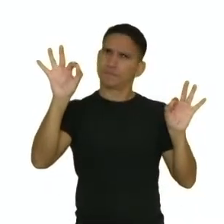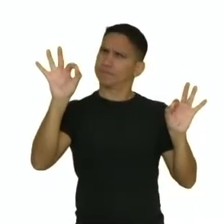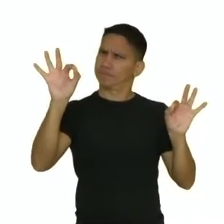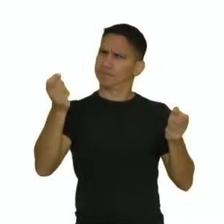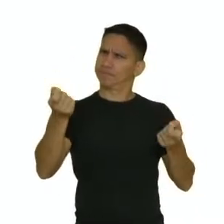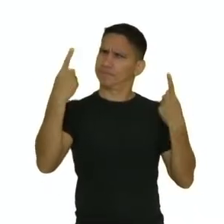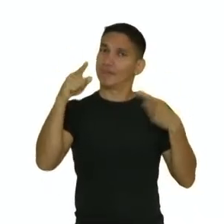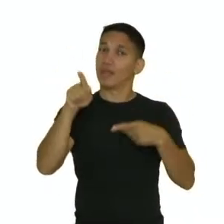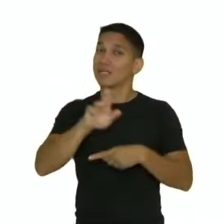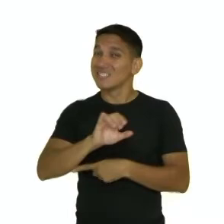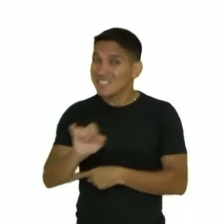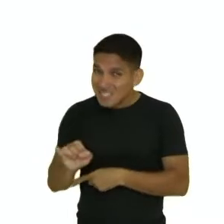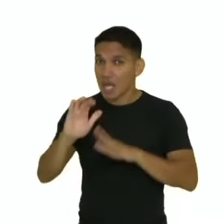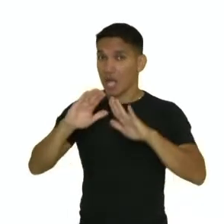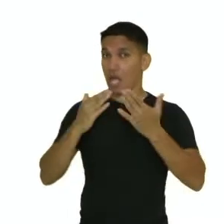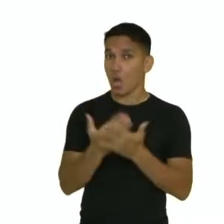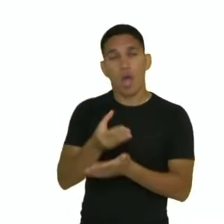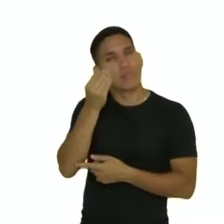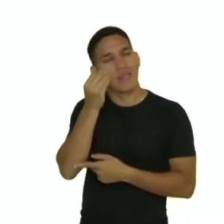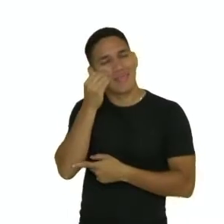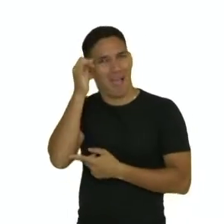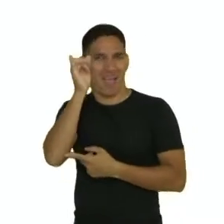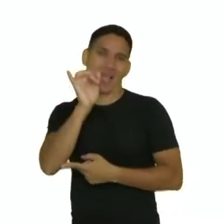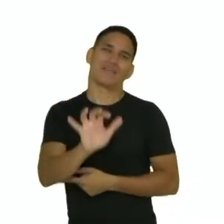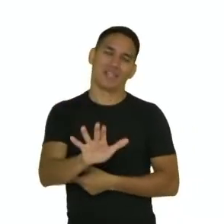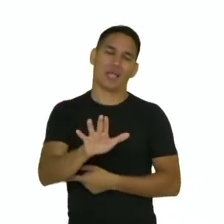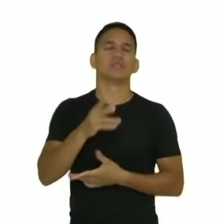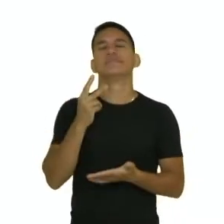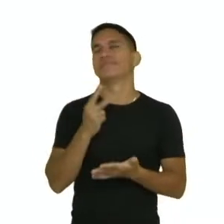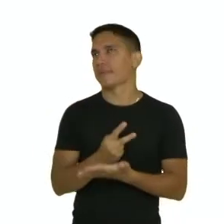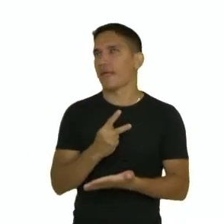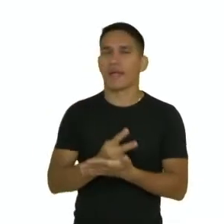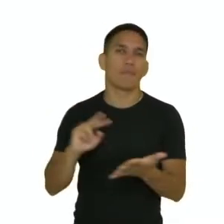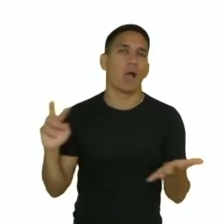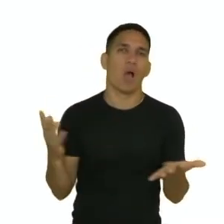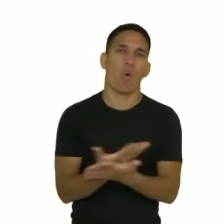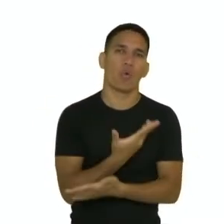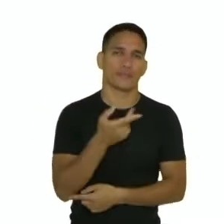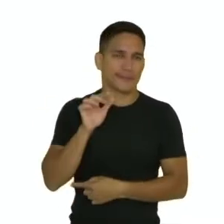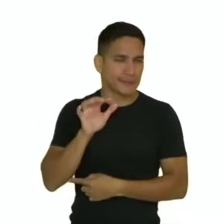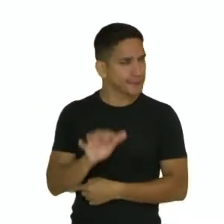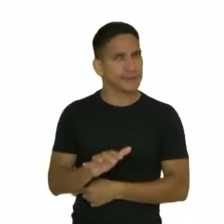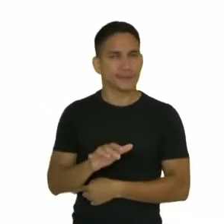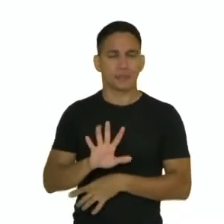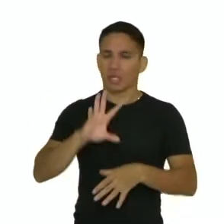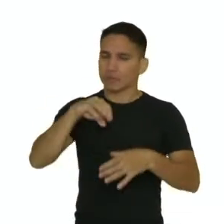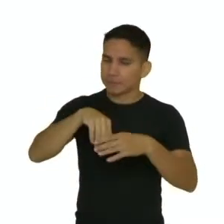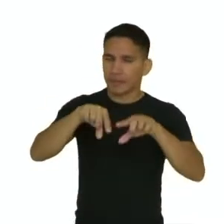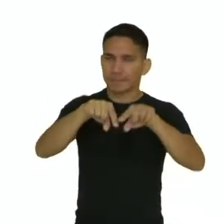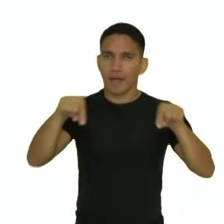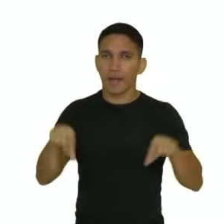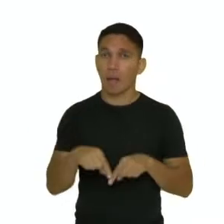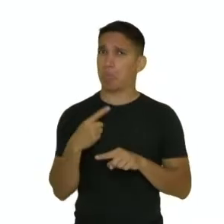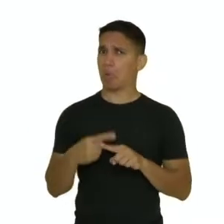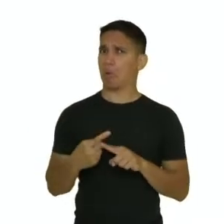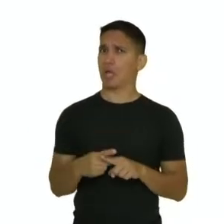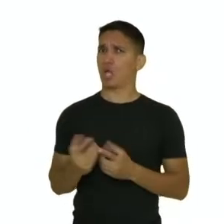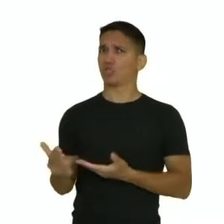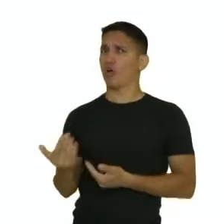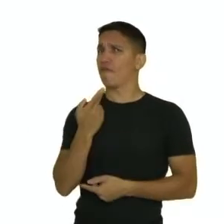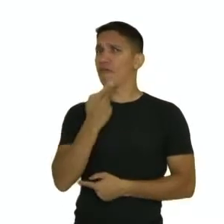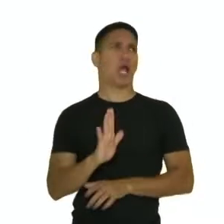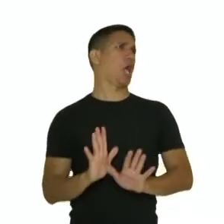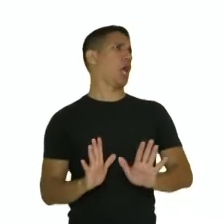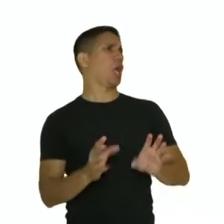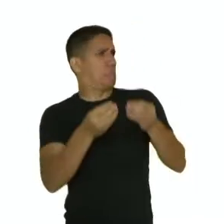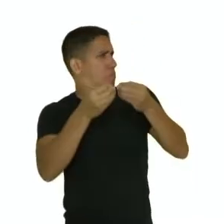que as escolas tentem evitar, essa é uma cena rotineira em sala de aula que, garantem os adolescentes, não